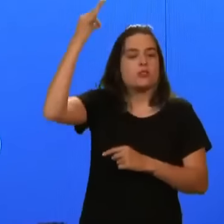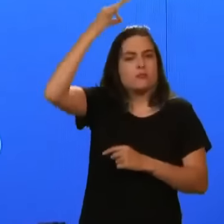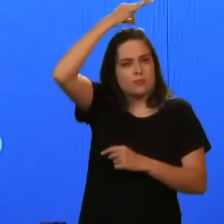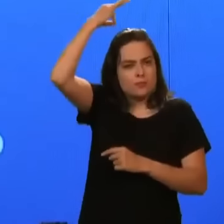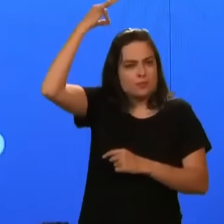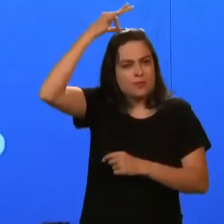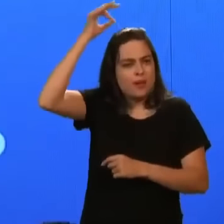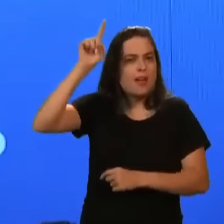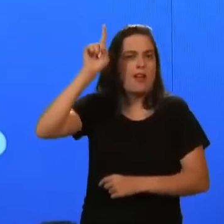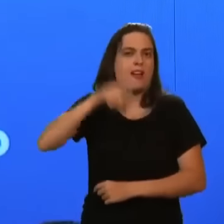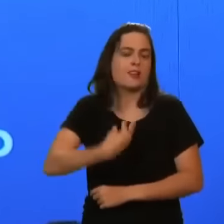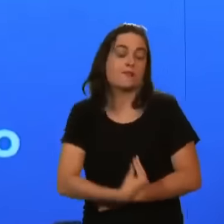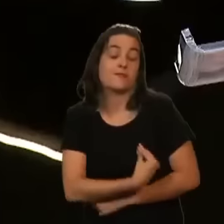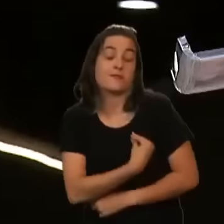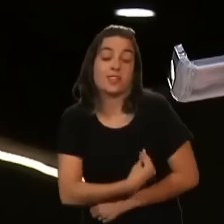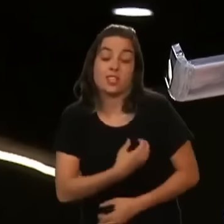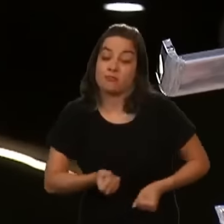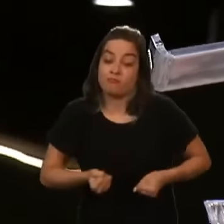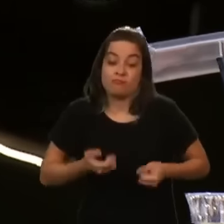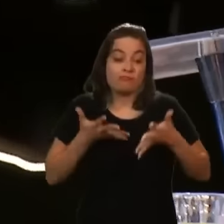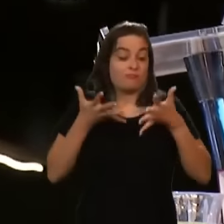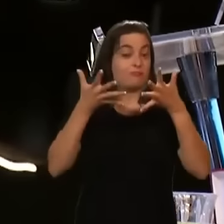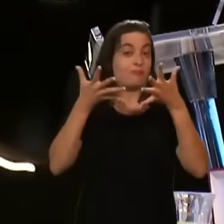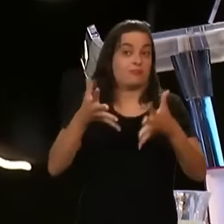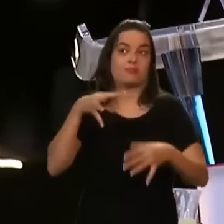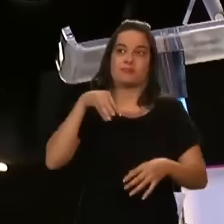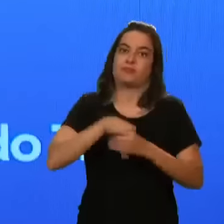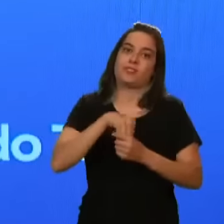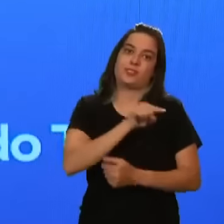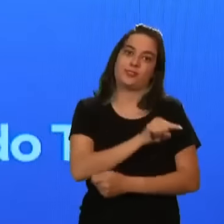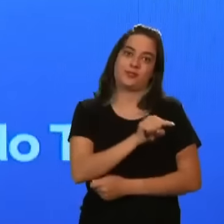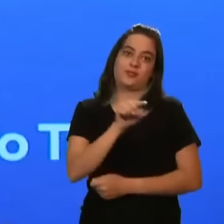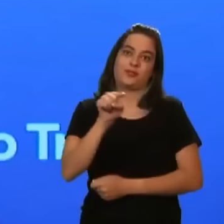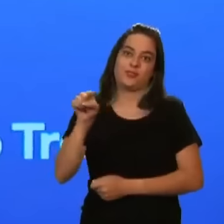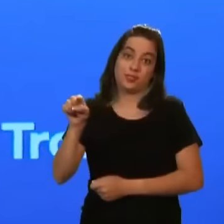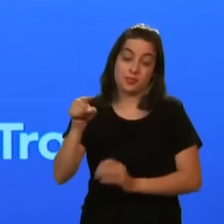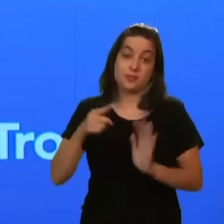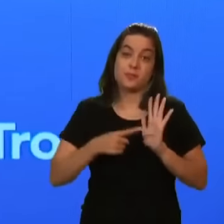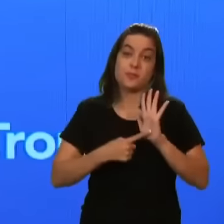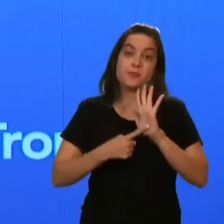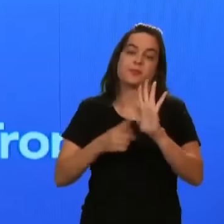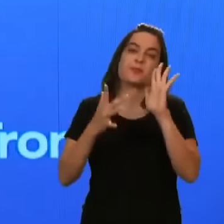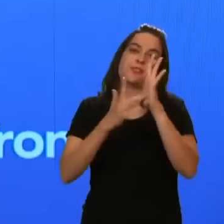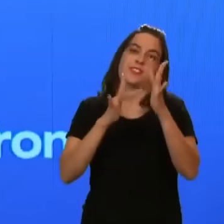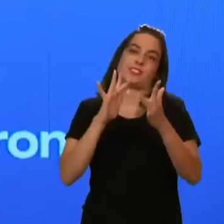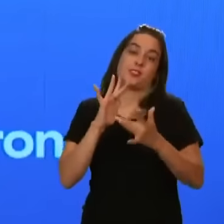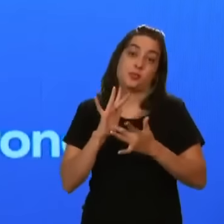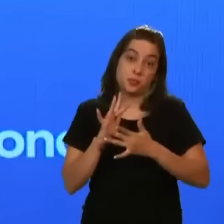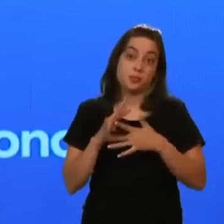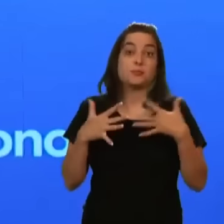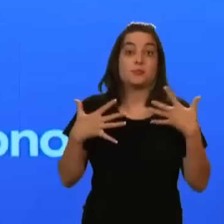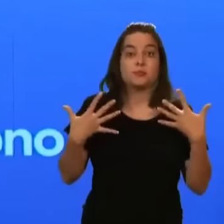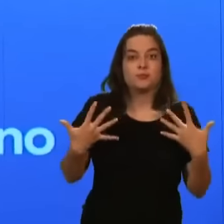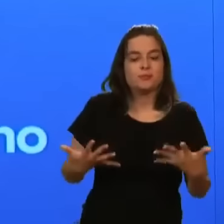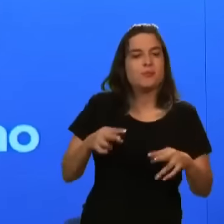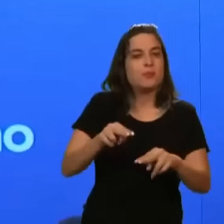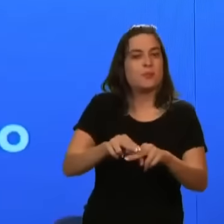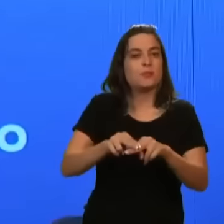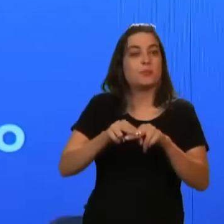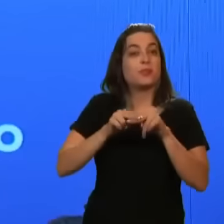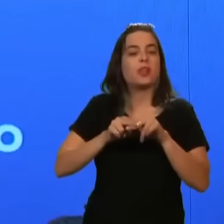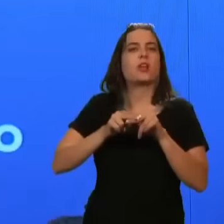de águas vivas que flui de dentro de você e te apresenta o Pai. É nessa presença do